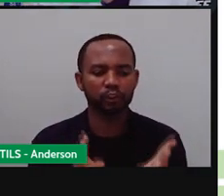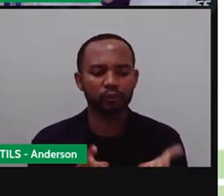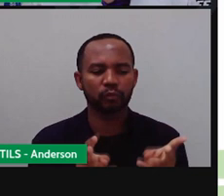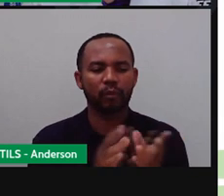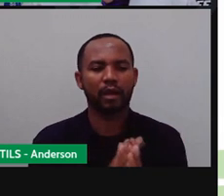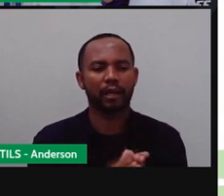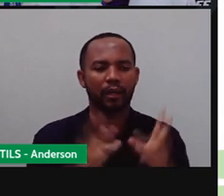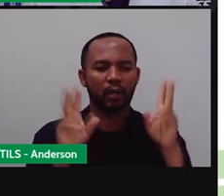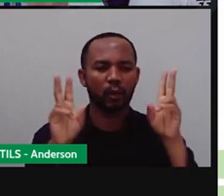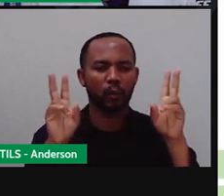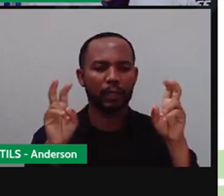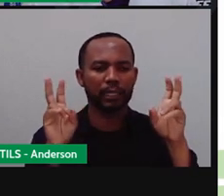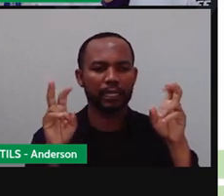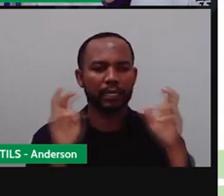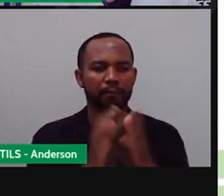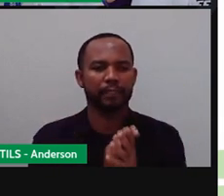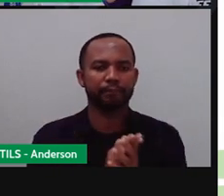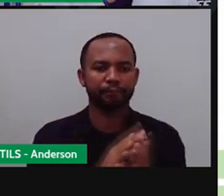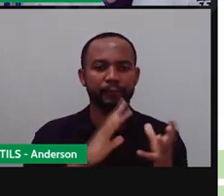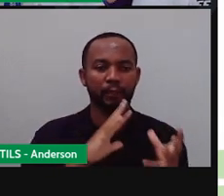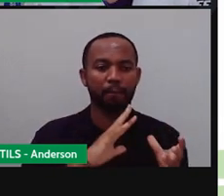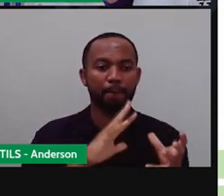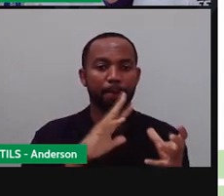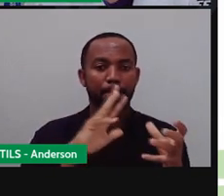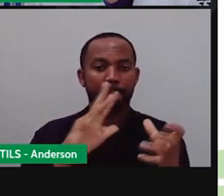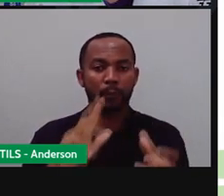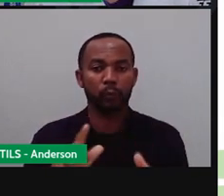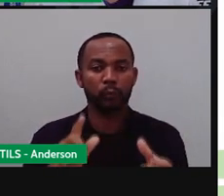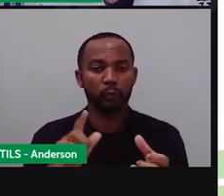nossa temática, né? Mundo dos